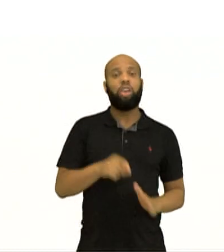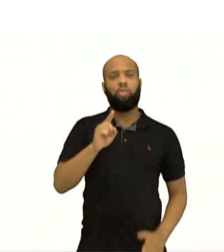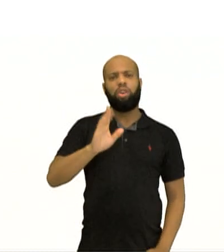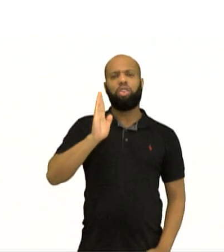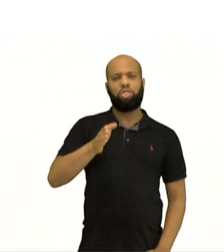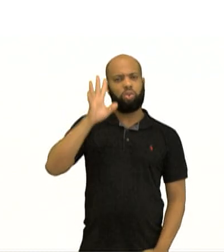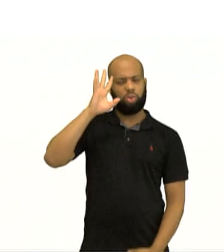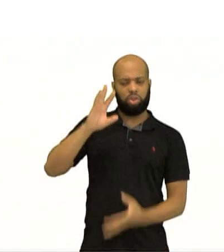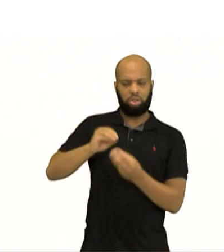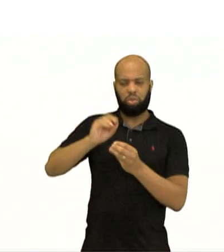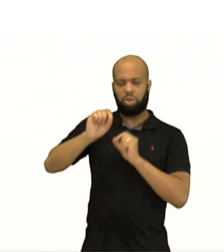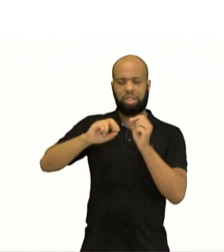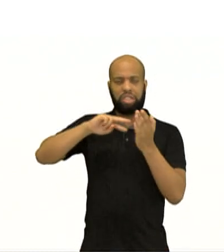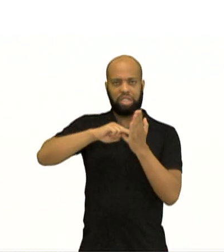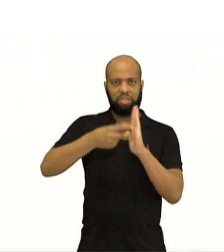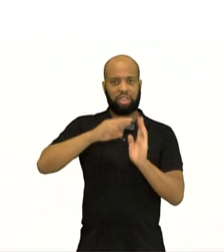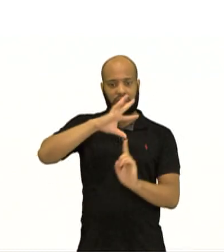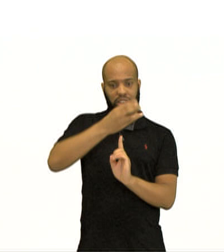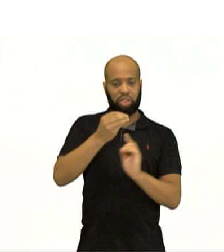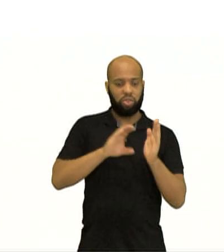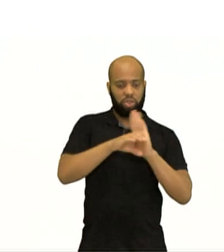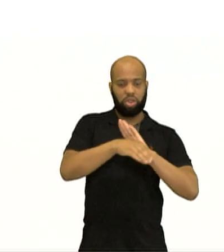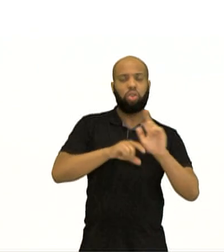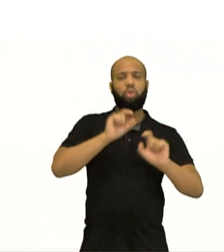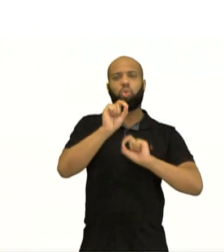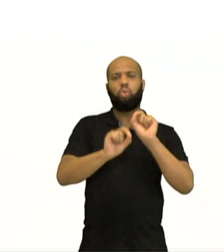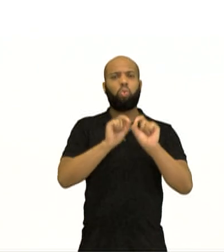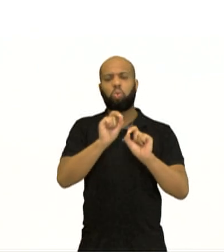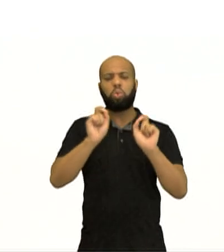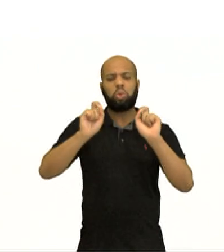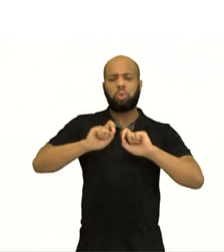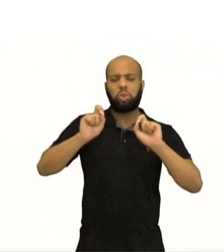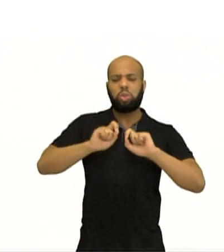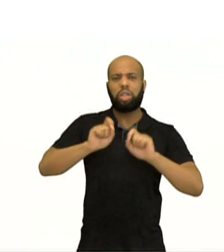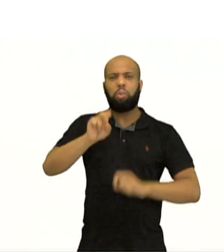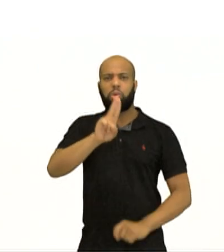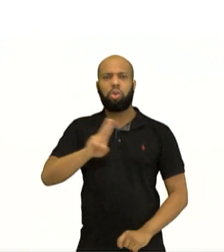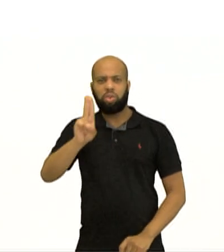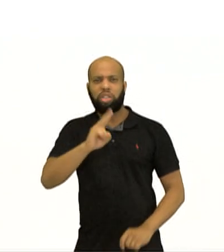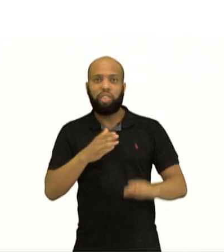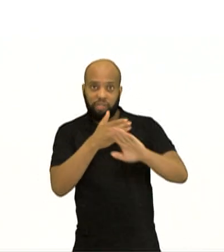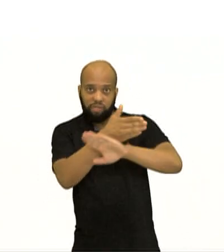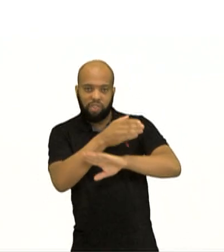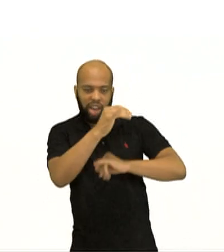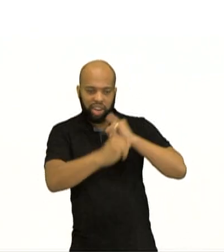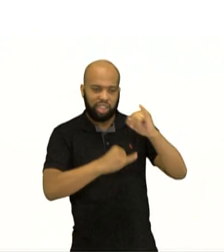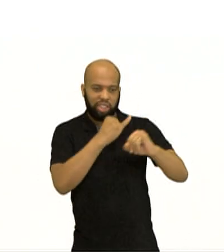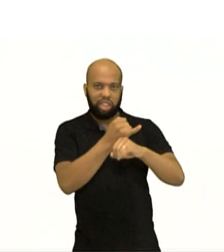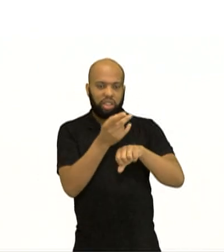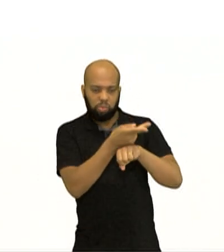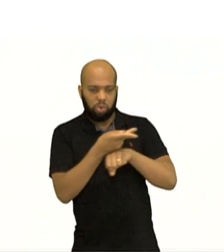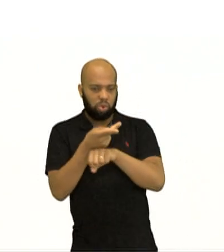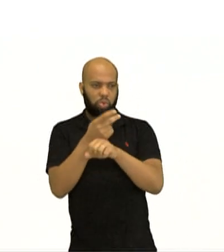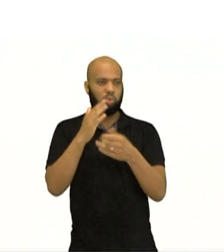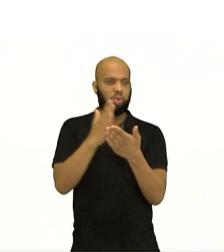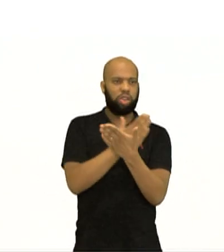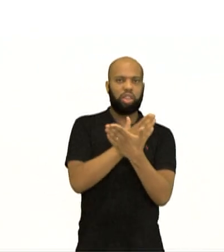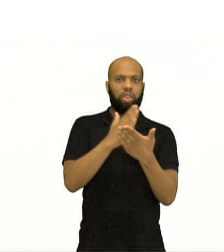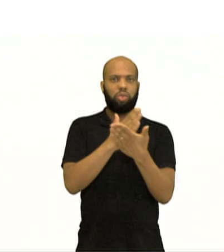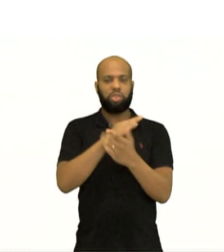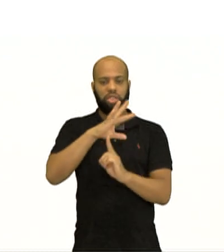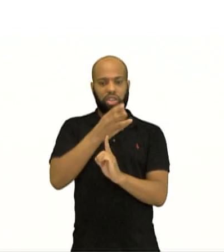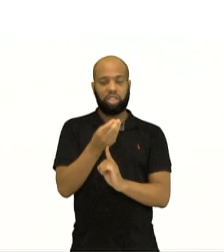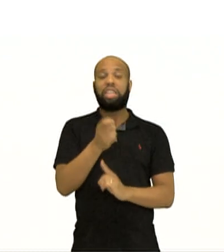você compreendeu o que é arte conceitual e de que maneira você pode utilizá-la, que tal correr até o web para procurar por artistas que no mundo ainda